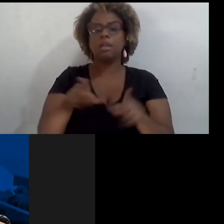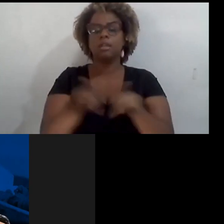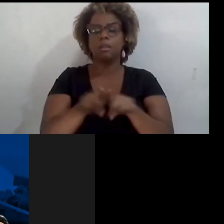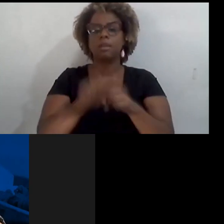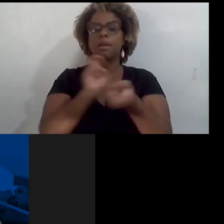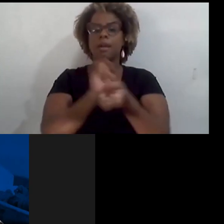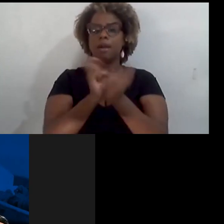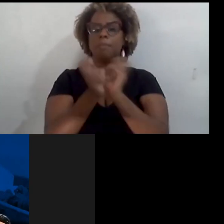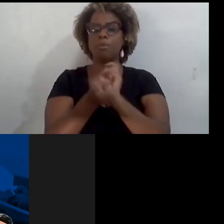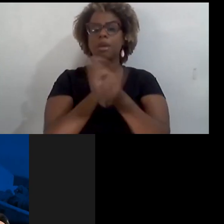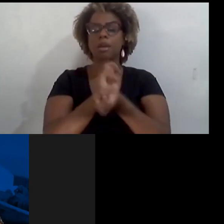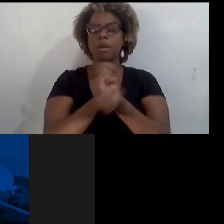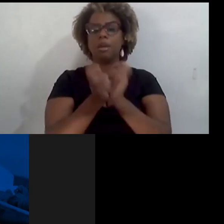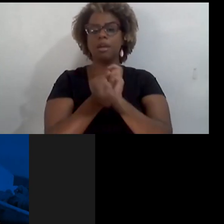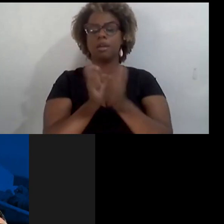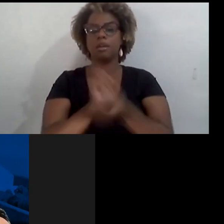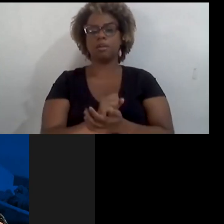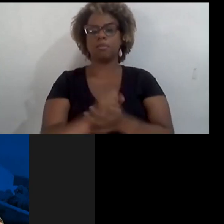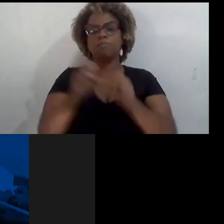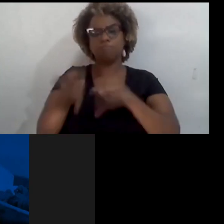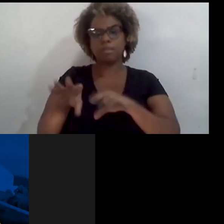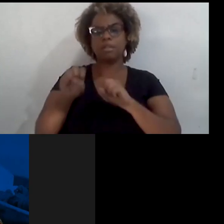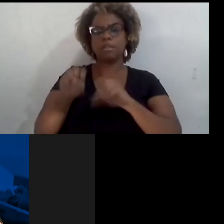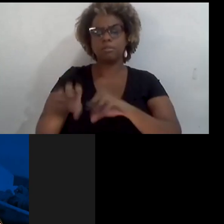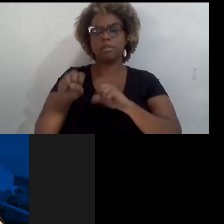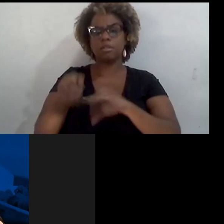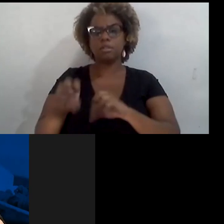com viés educacional, havendo aí essa lógica